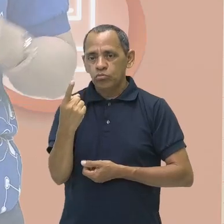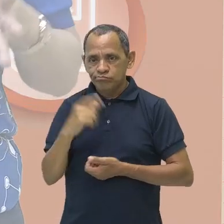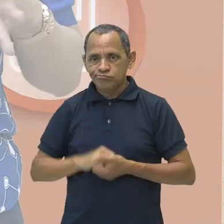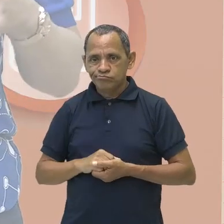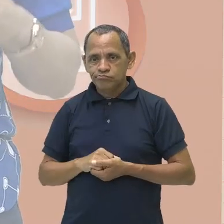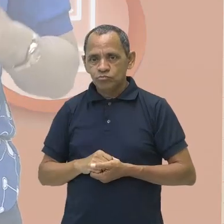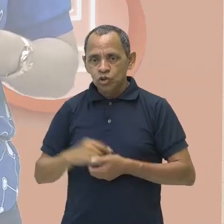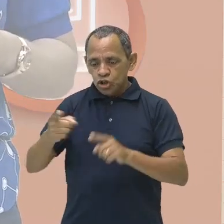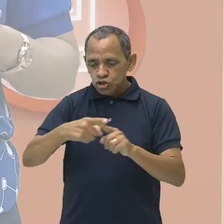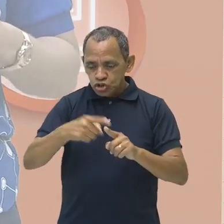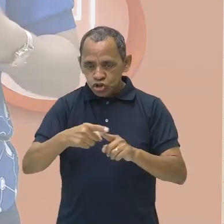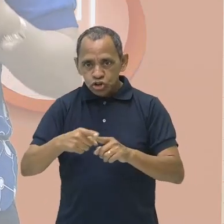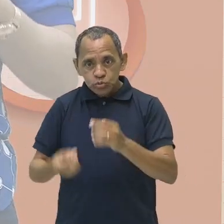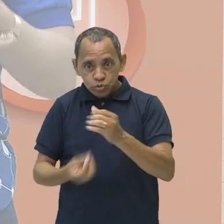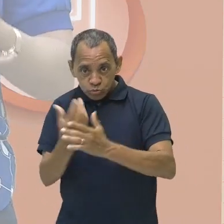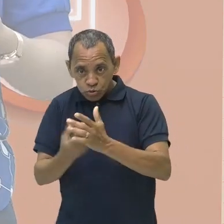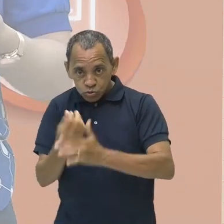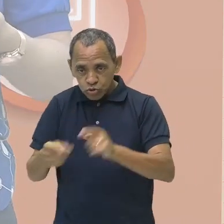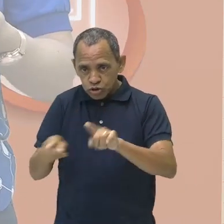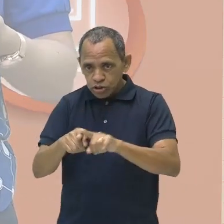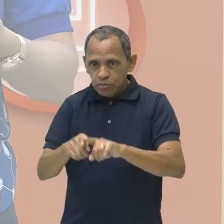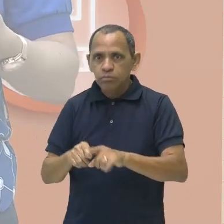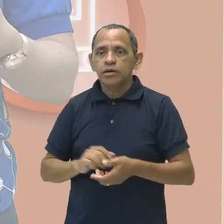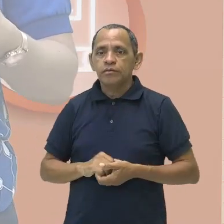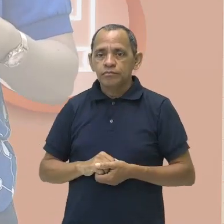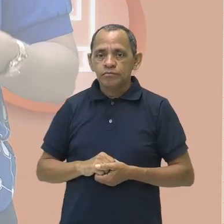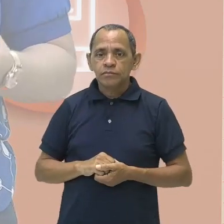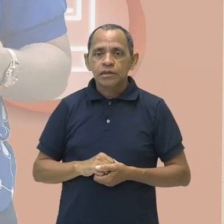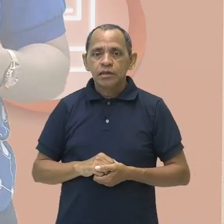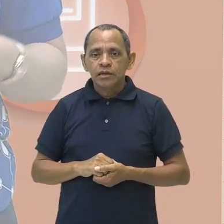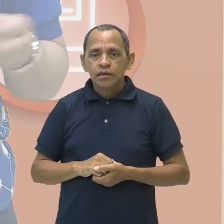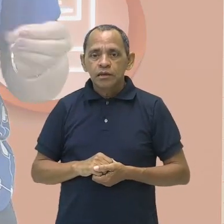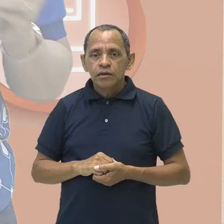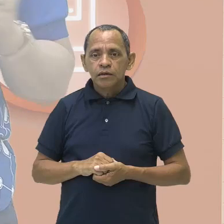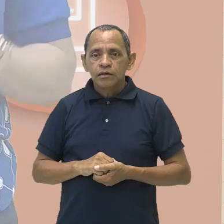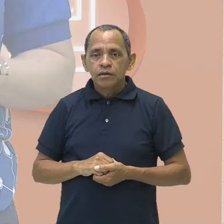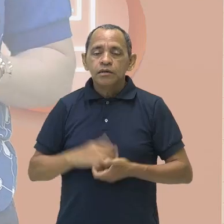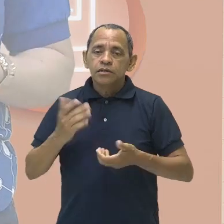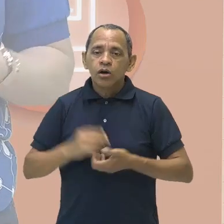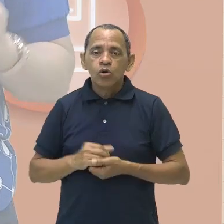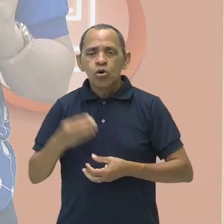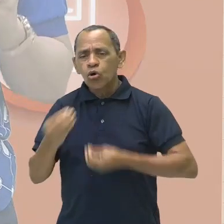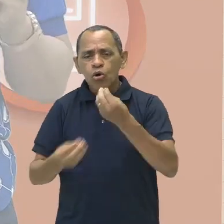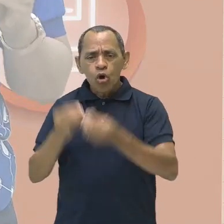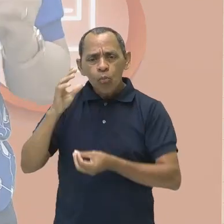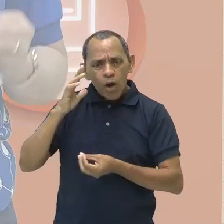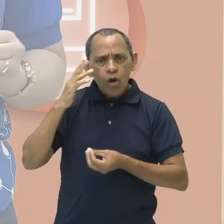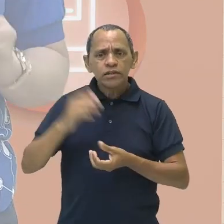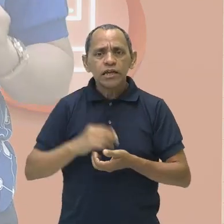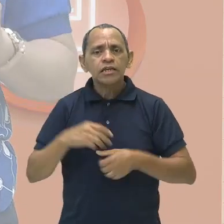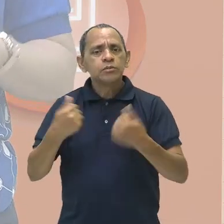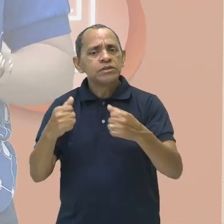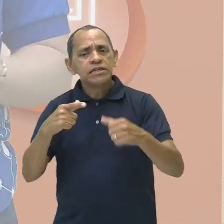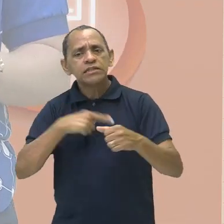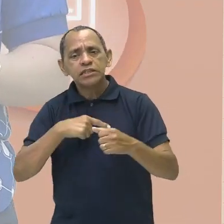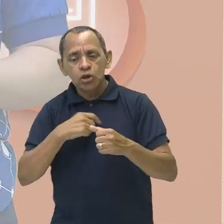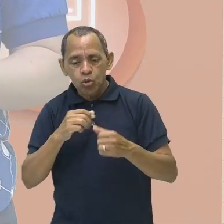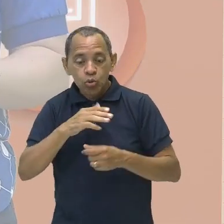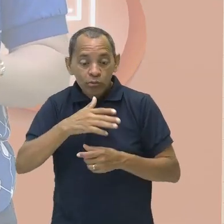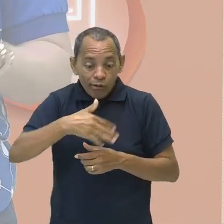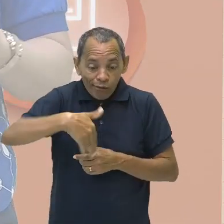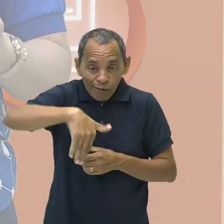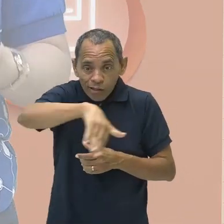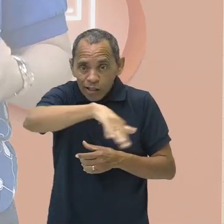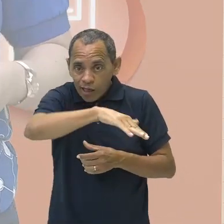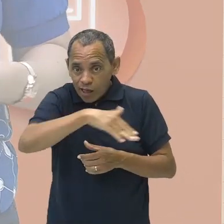Portuguesa. Para que a plantation aconteça, precisamos também ter o latifúndio, que são grandes extensões de